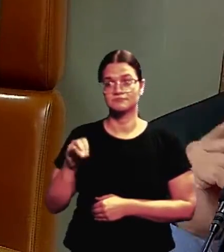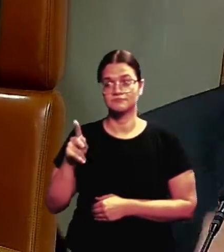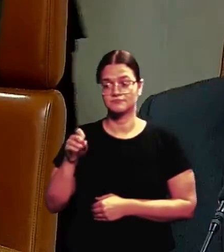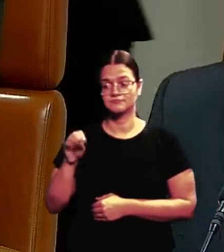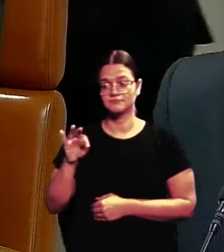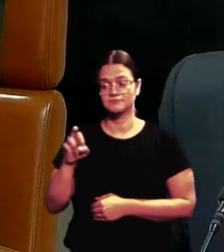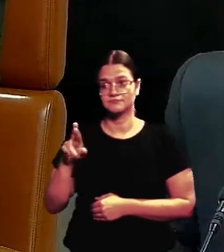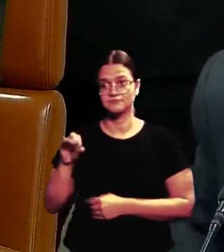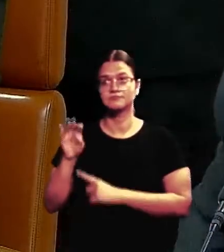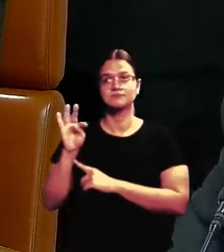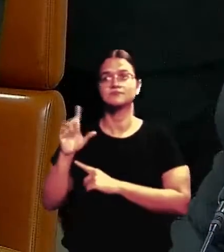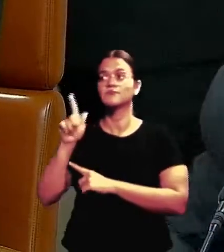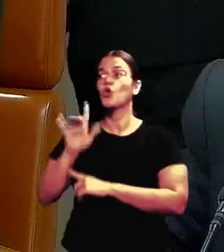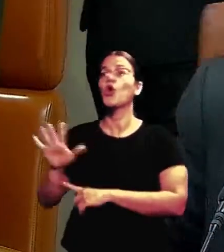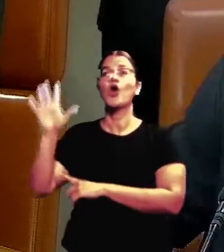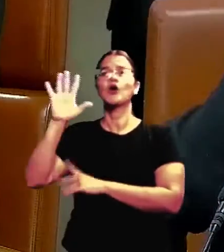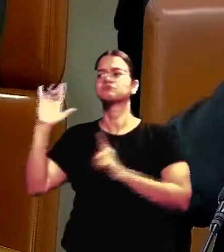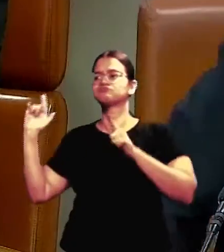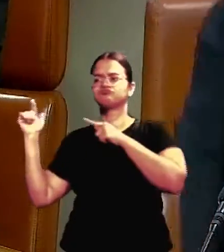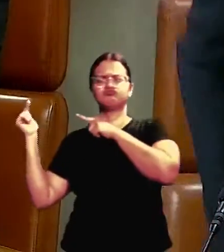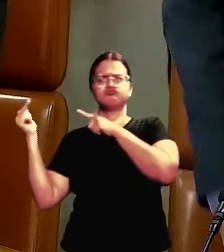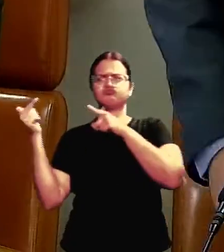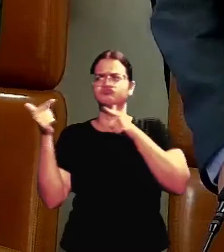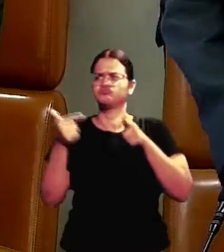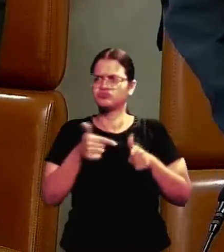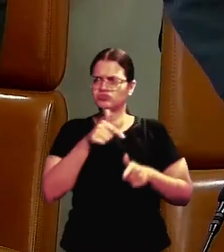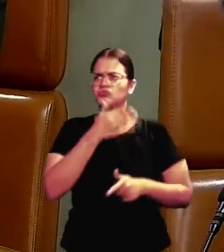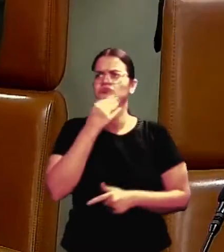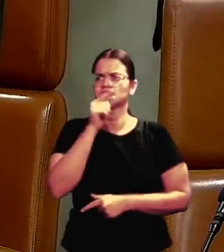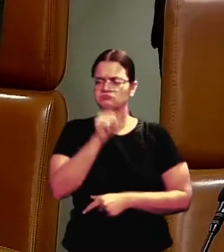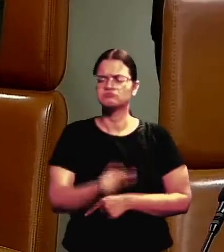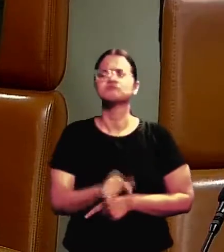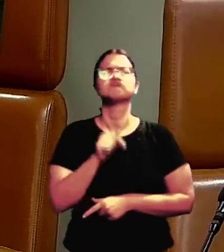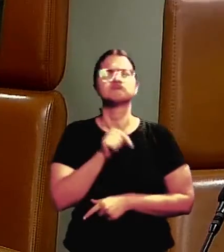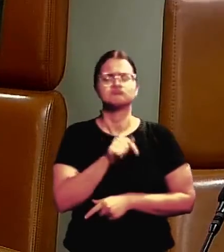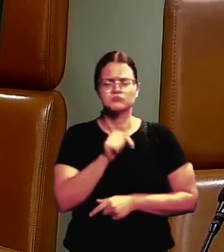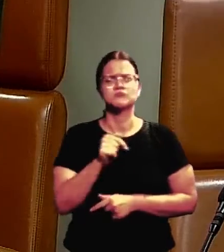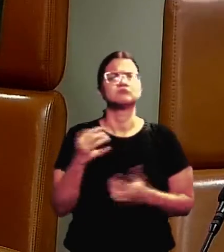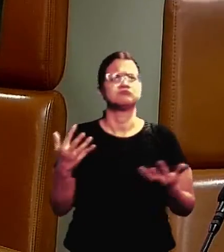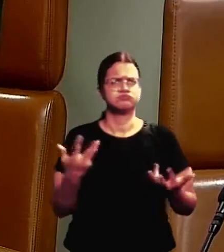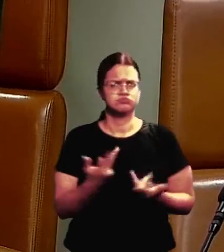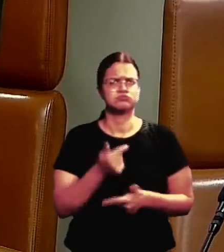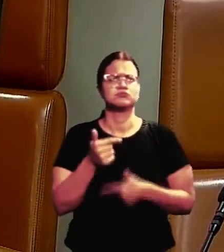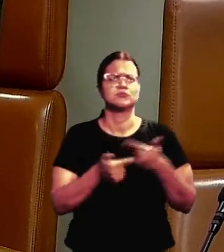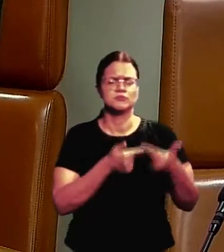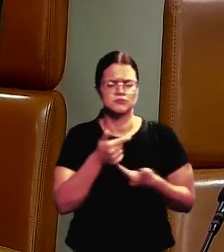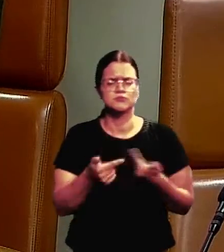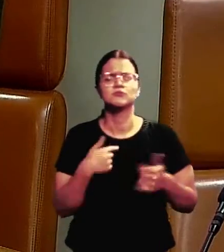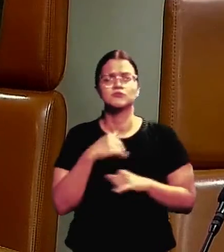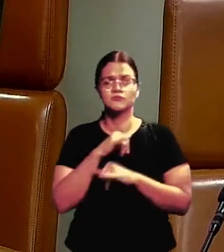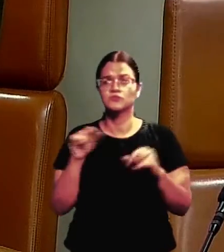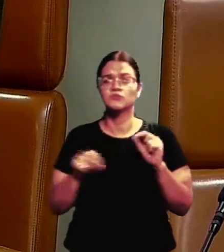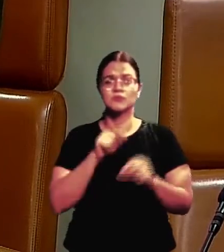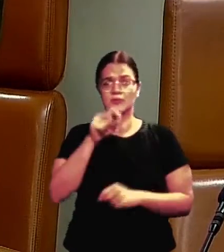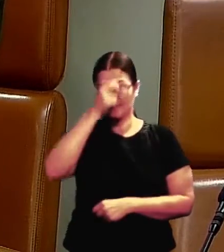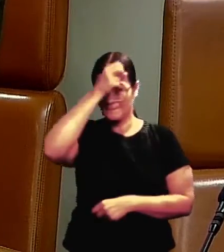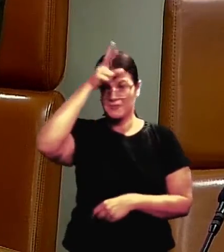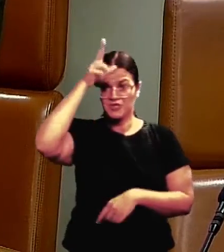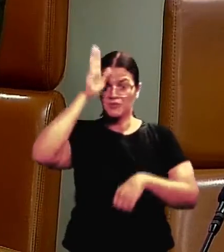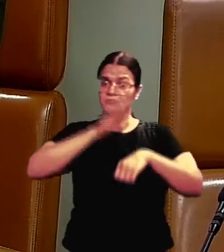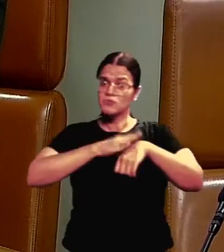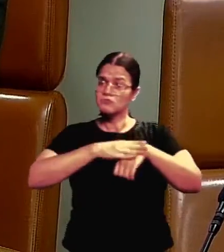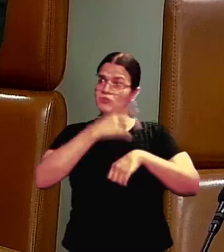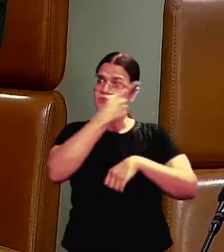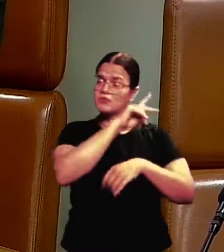essa referência para o Estado de Goiás, e destacar, eu entendo aqui, né, que o fato da prefeitura